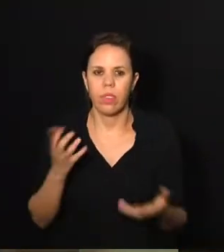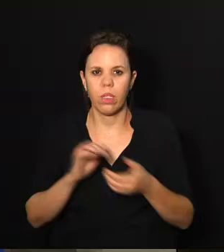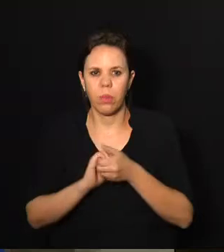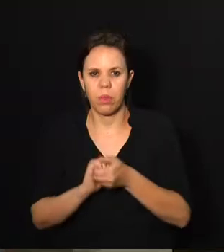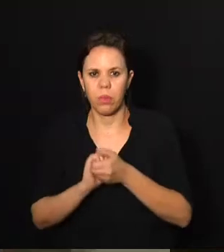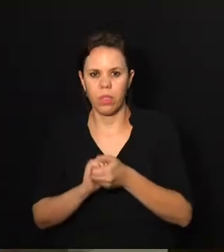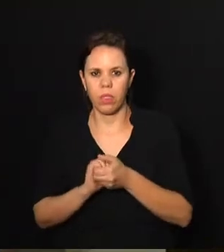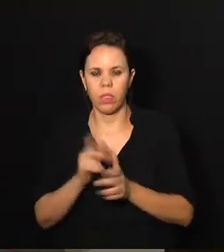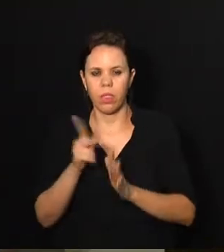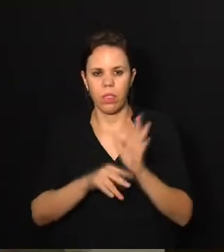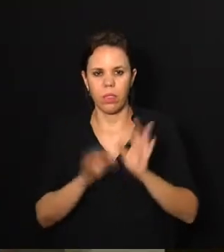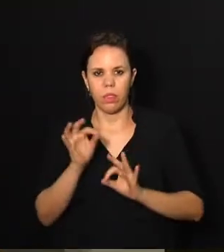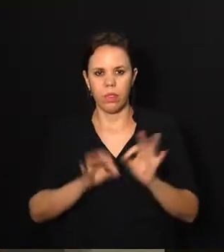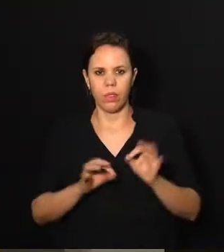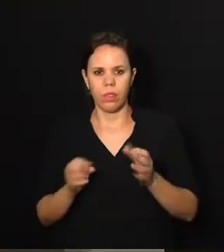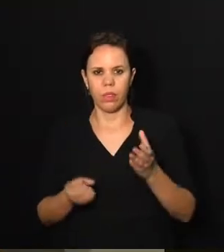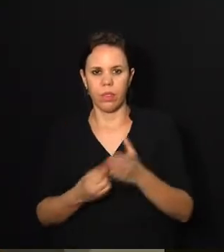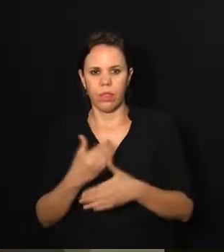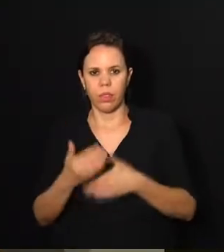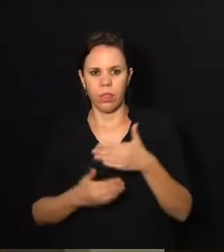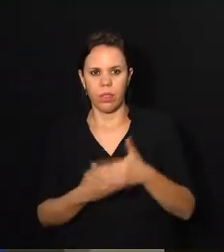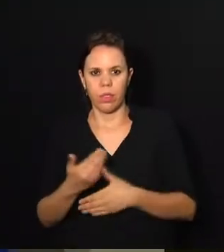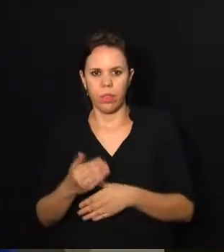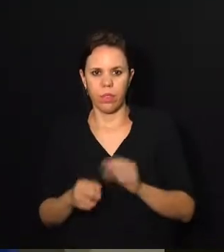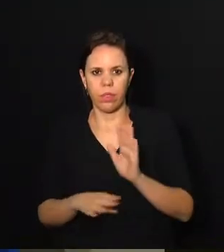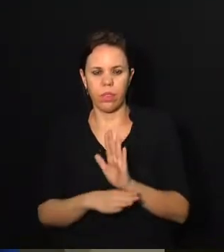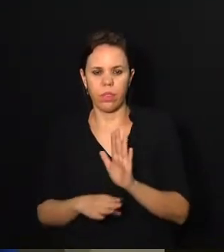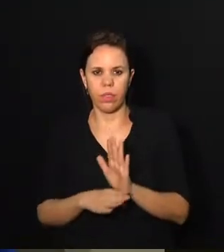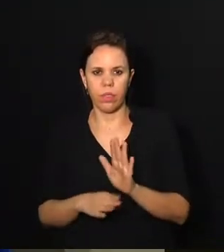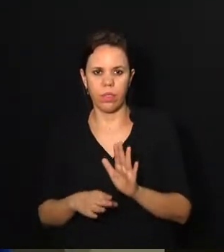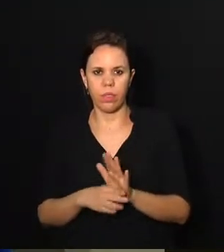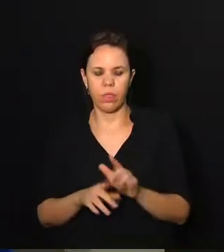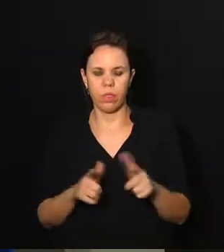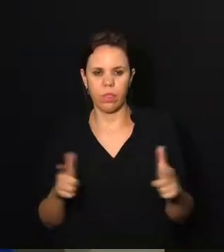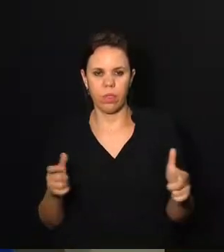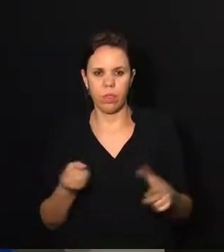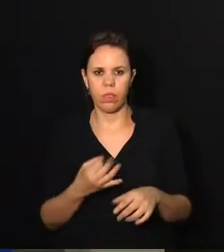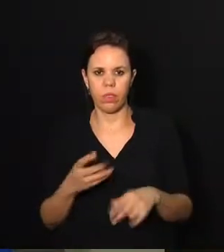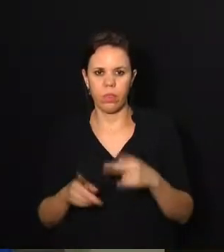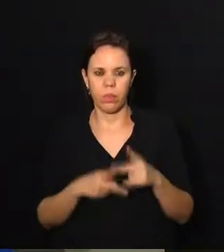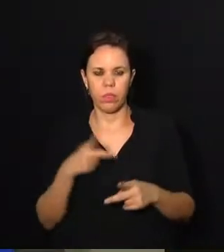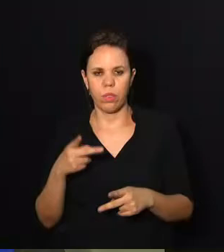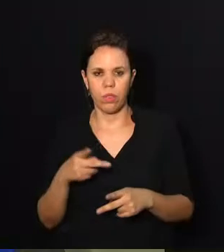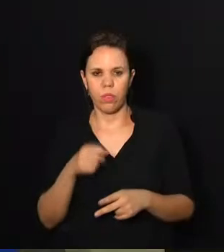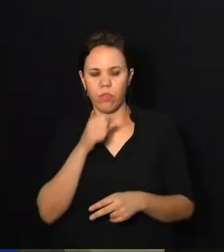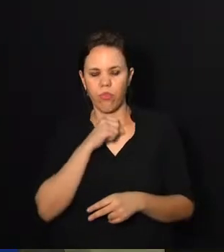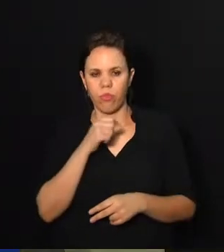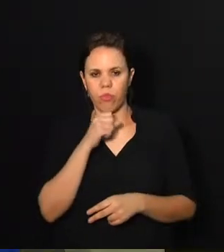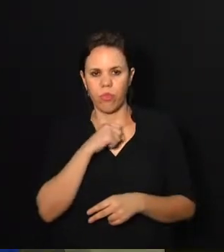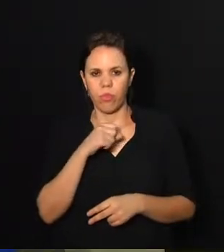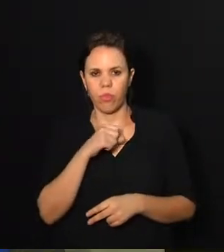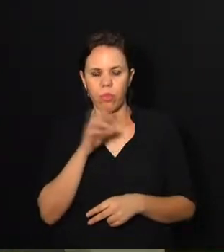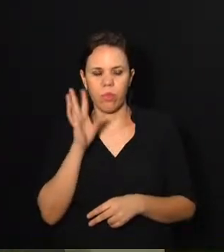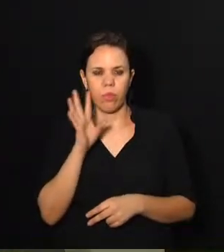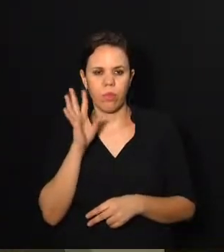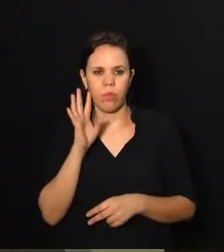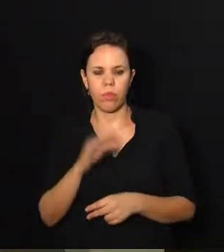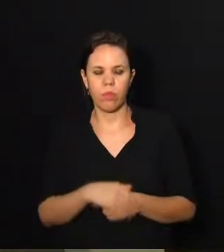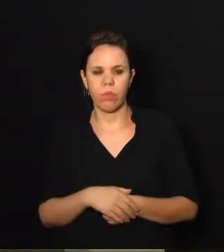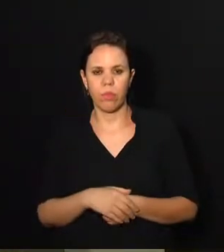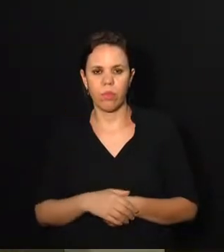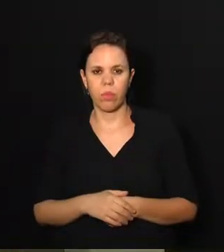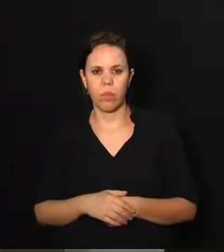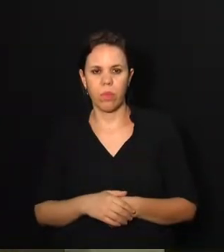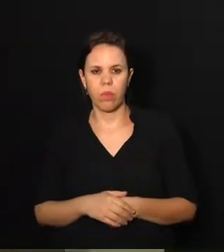por esse projeto, né? Que vai contemplar assim uma parte dos nossos idosos, interessante, sim. Eu